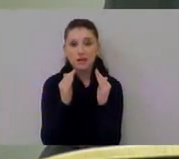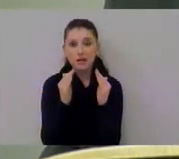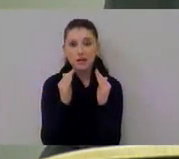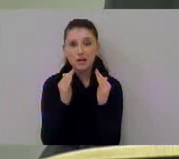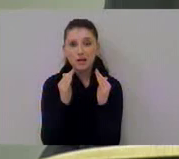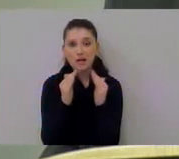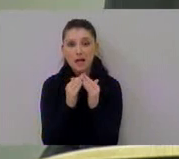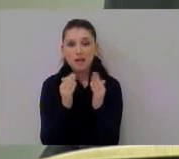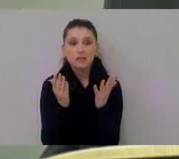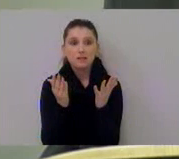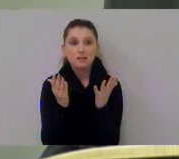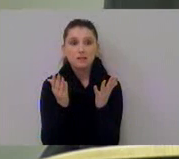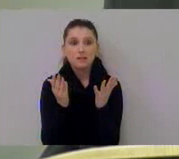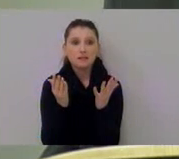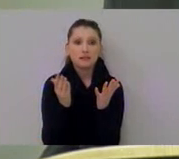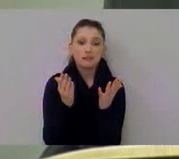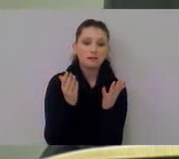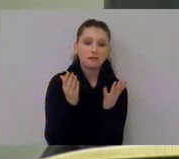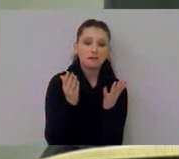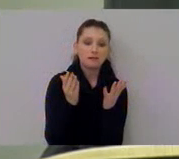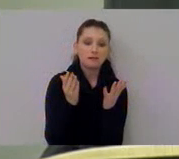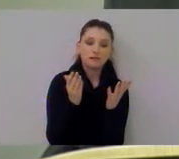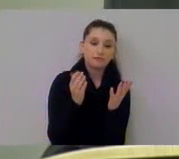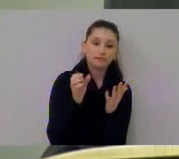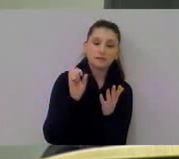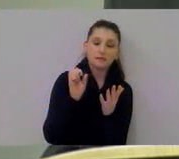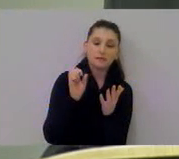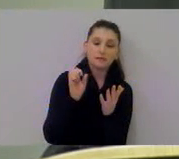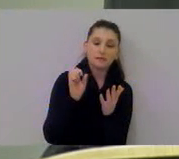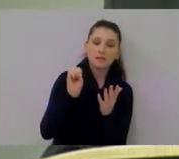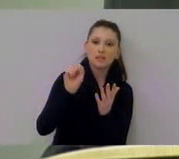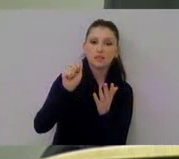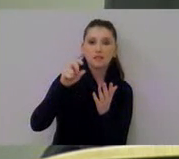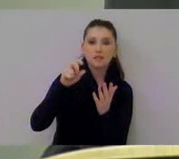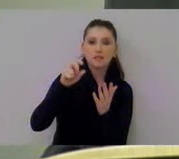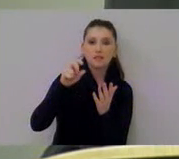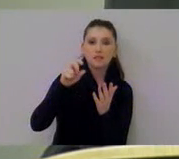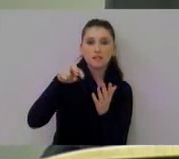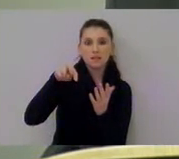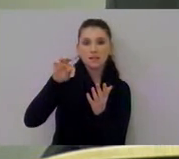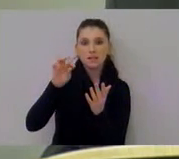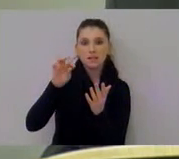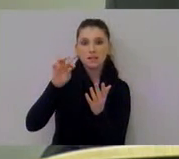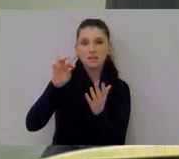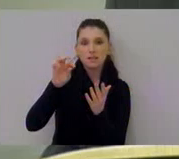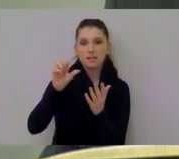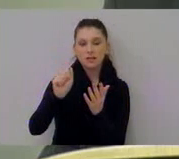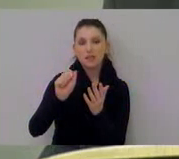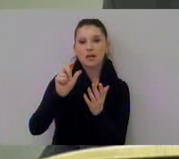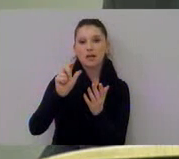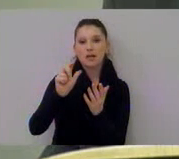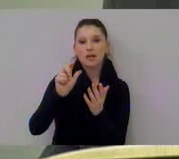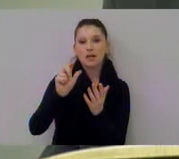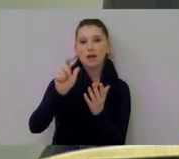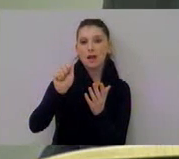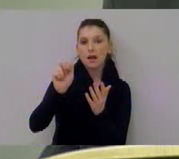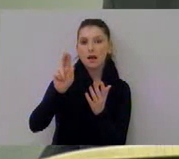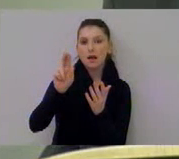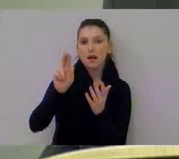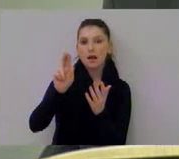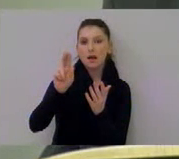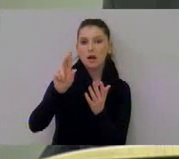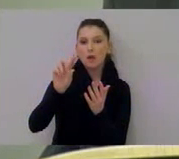muito atingidas ali, tem muitas casas que foram atingidas. O